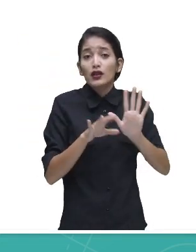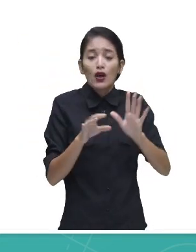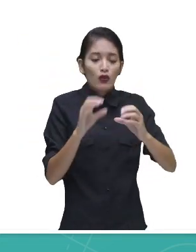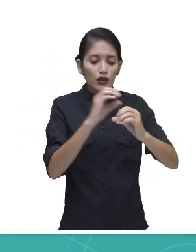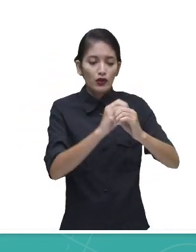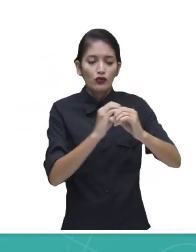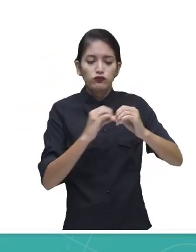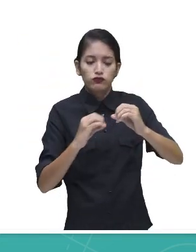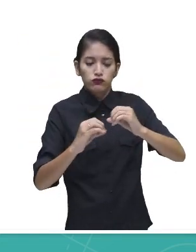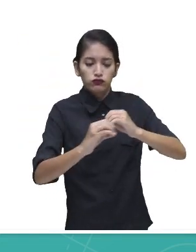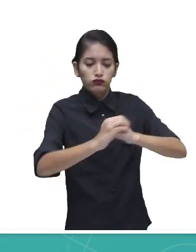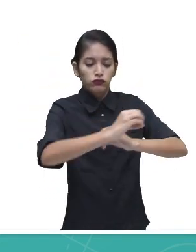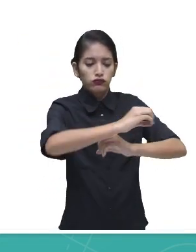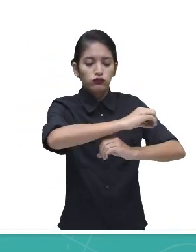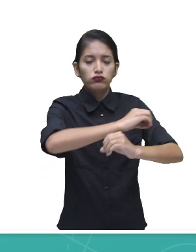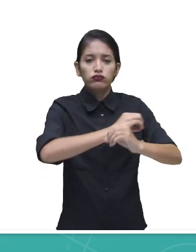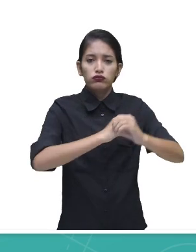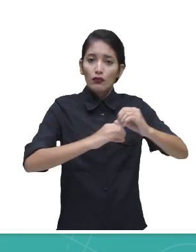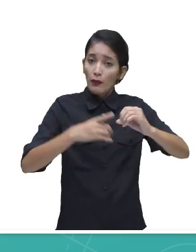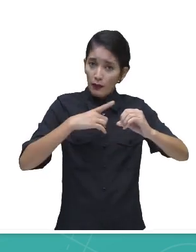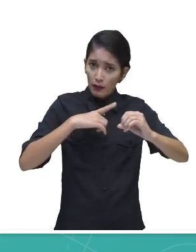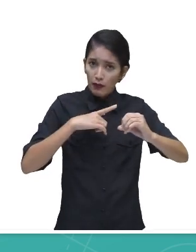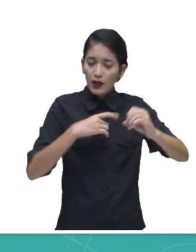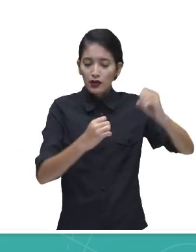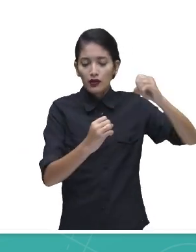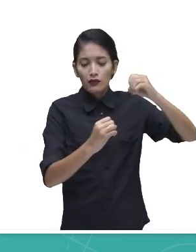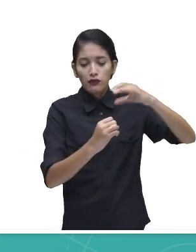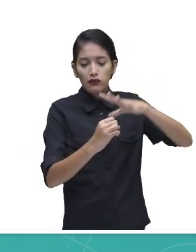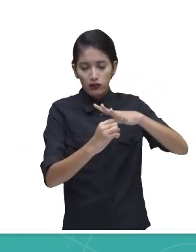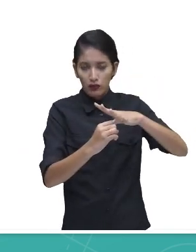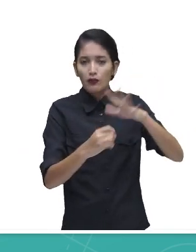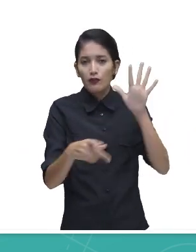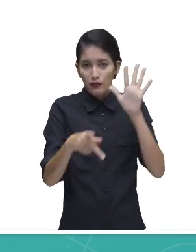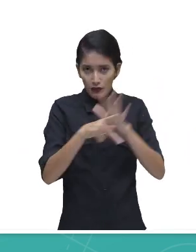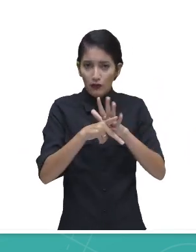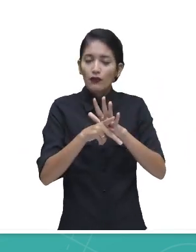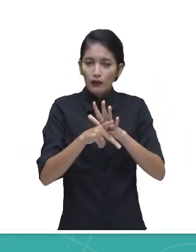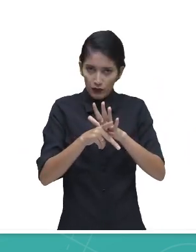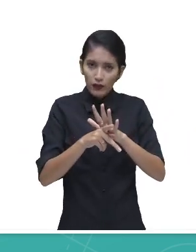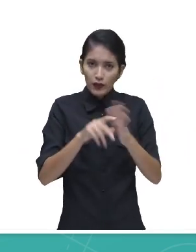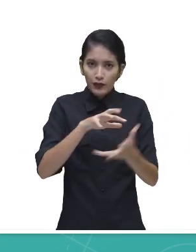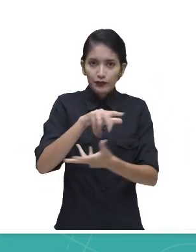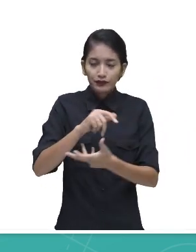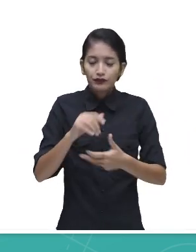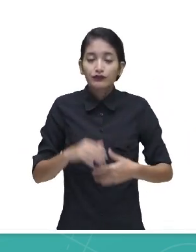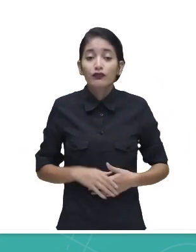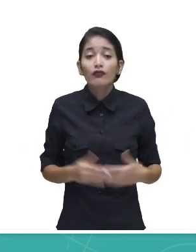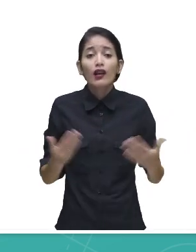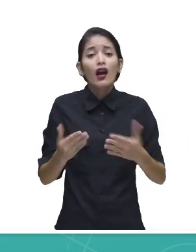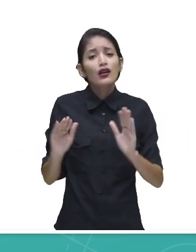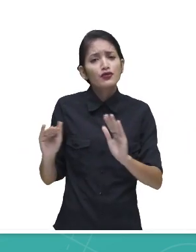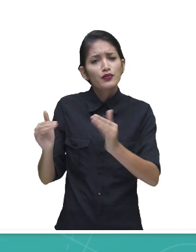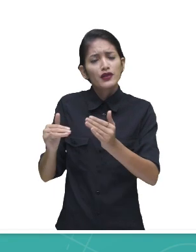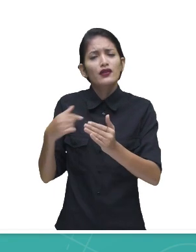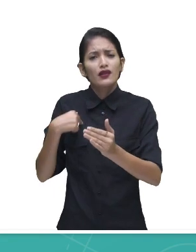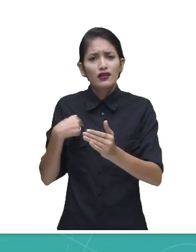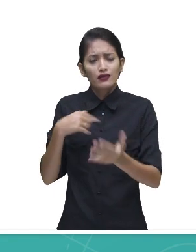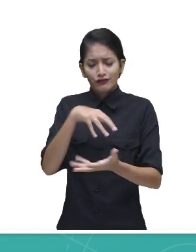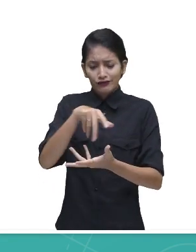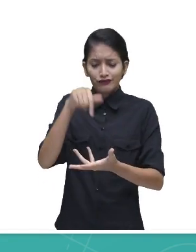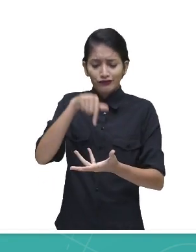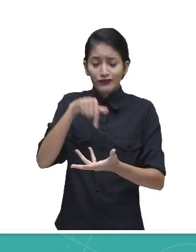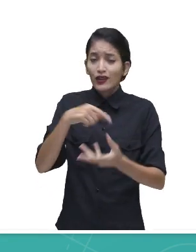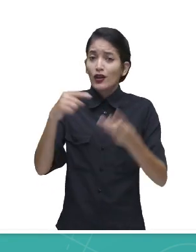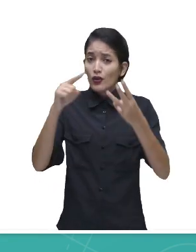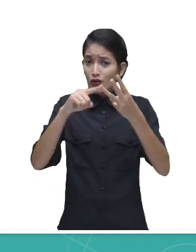orbitam a estrela para ter essa luz, né? Agora a gente vai falar um pouquinho sobre o nosso planeta Terra. Então, como eu já falei para